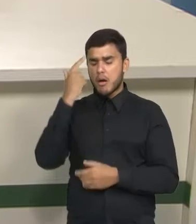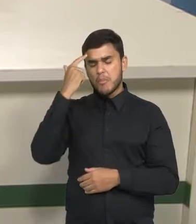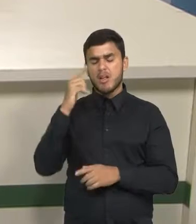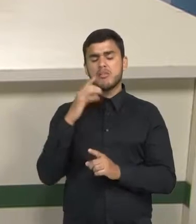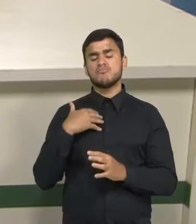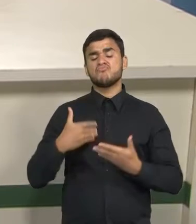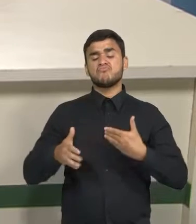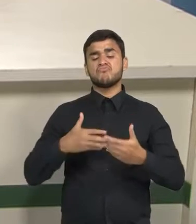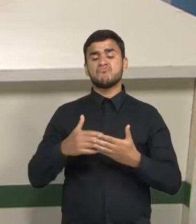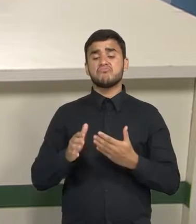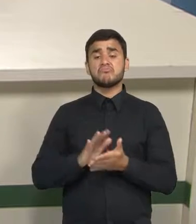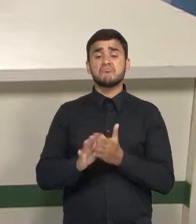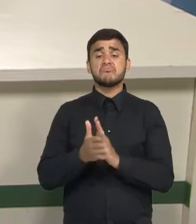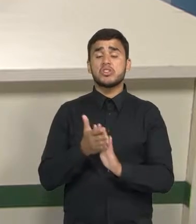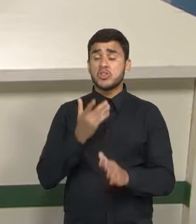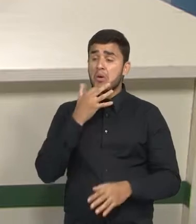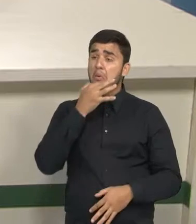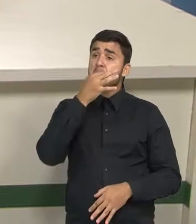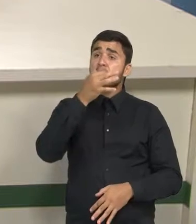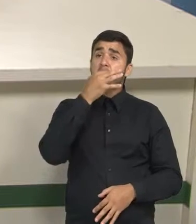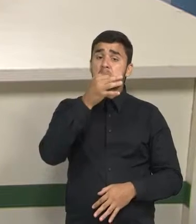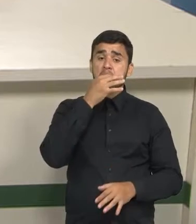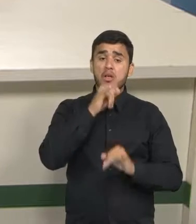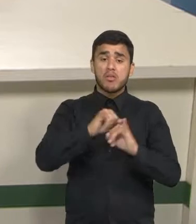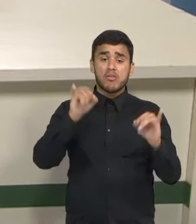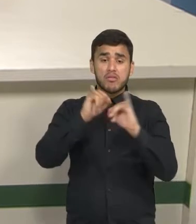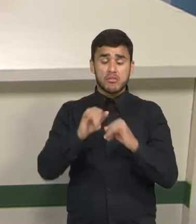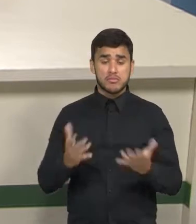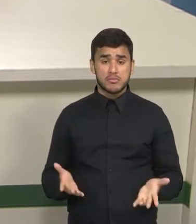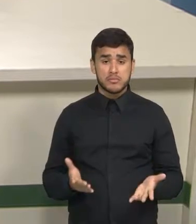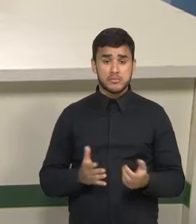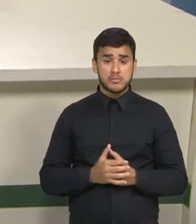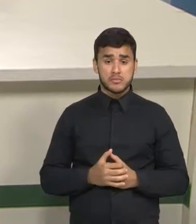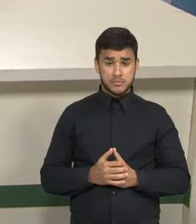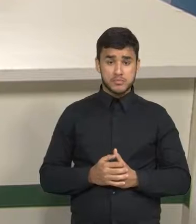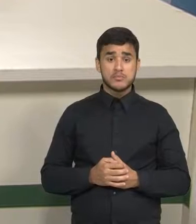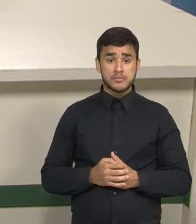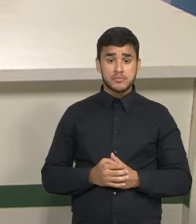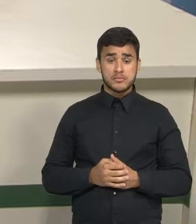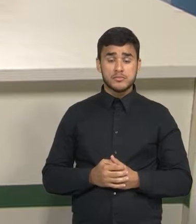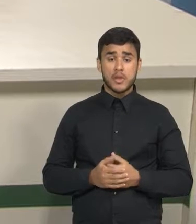vou fazer aqui agora. Eu acho que a mudança de secretário foi errada. Se o